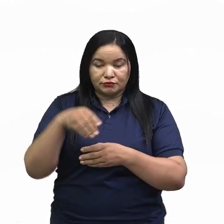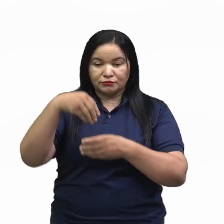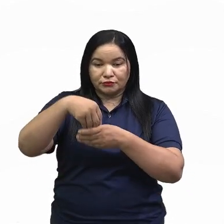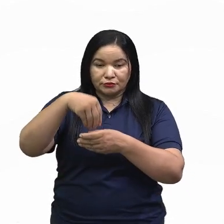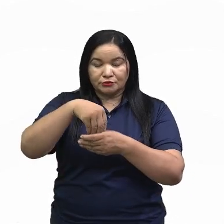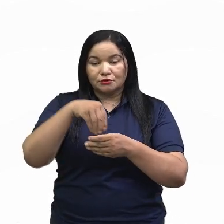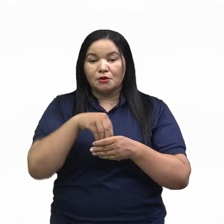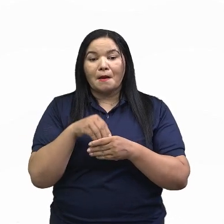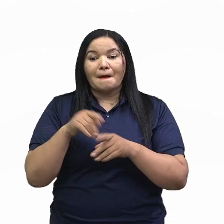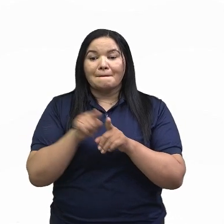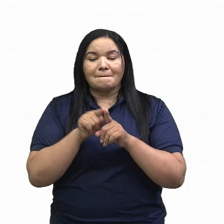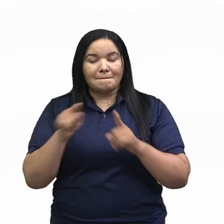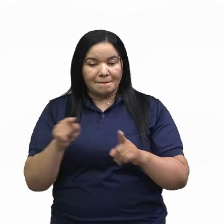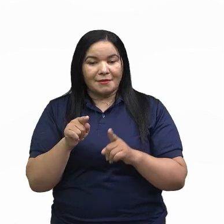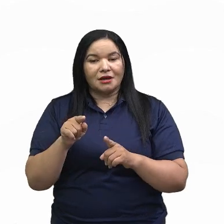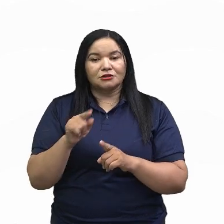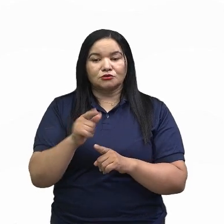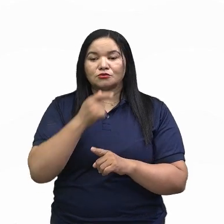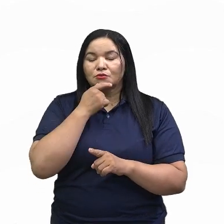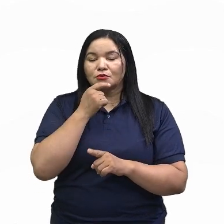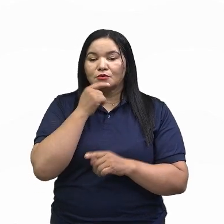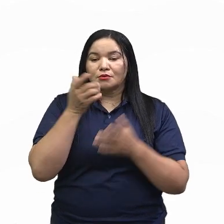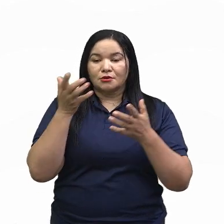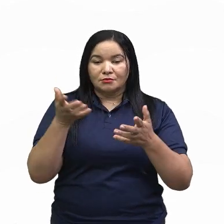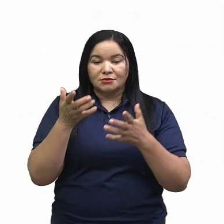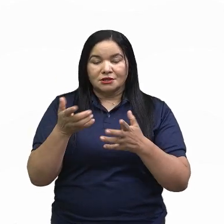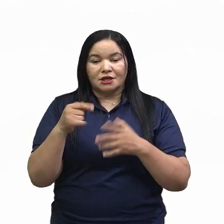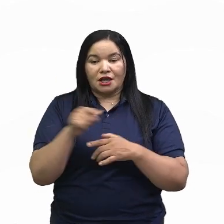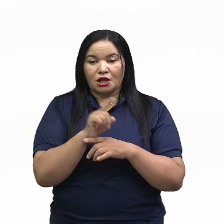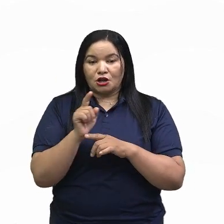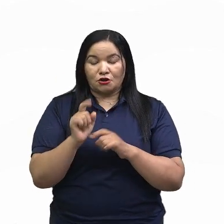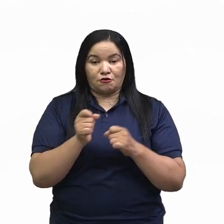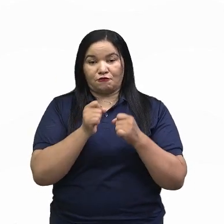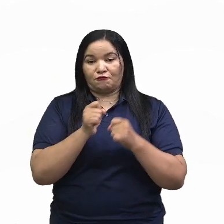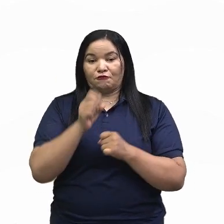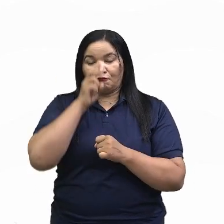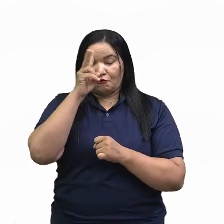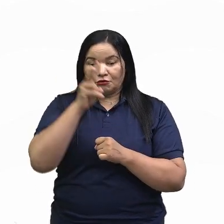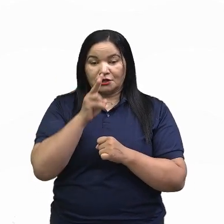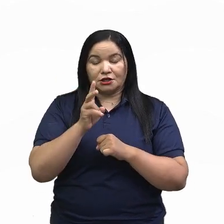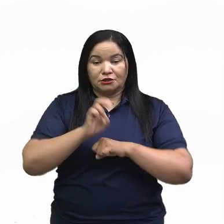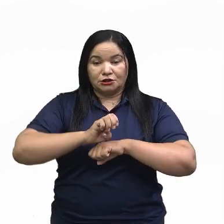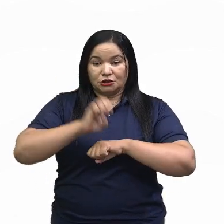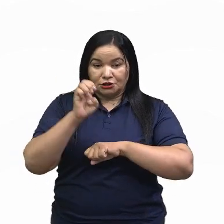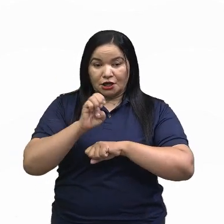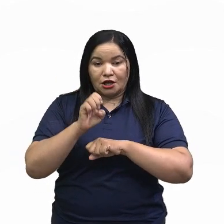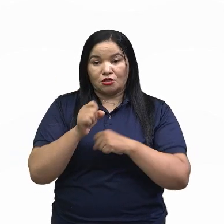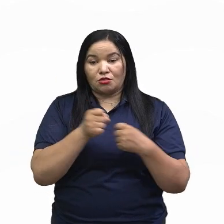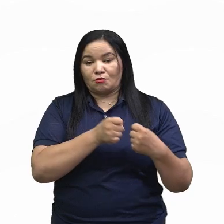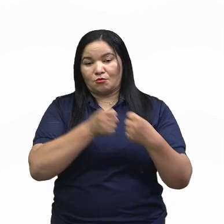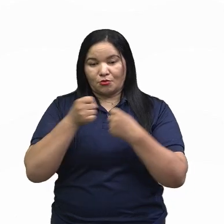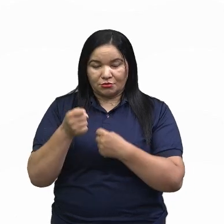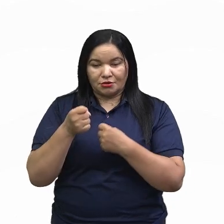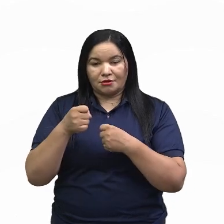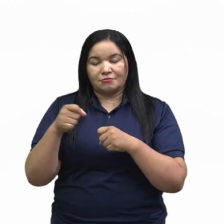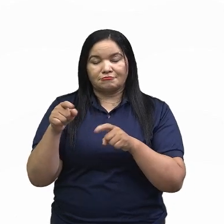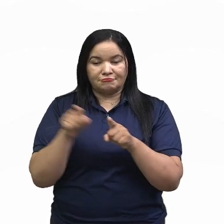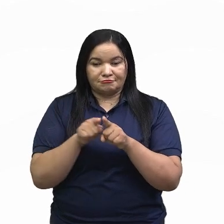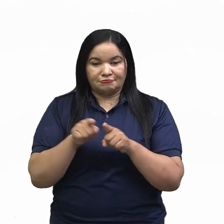de um modo geral, ele busca fortalecer o poder do Estado e o seu